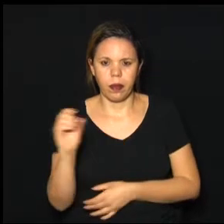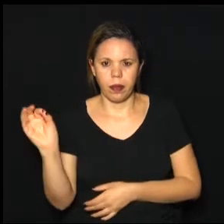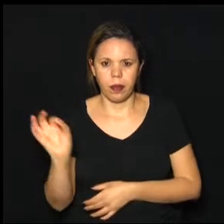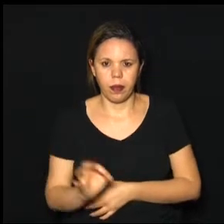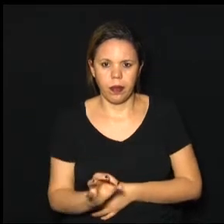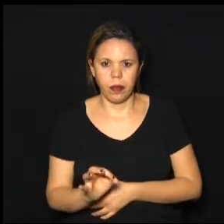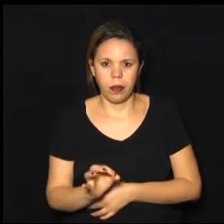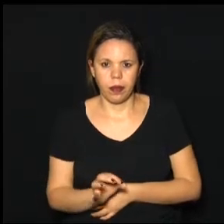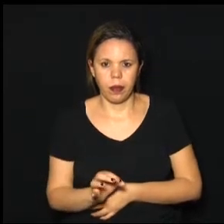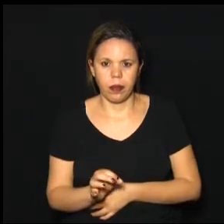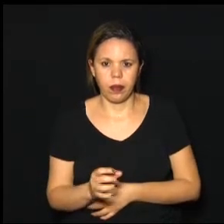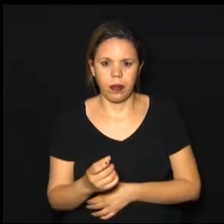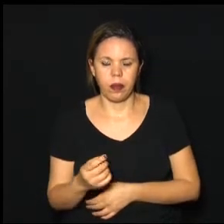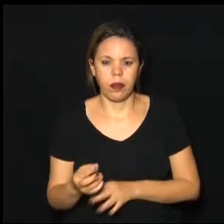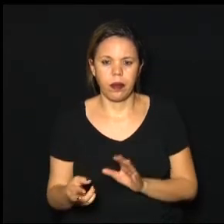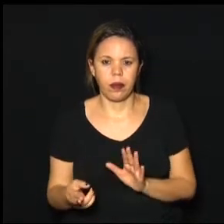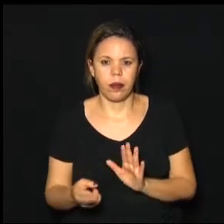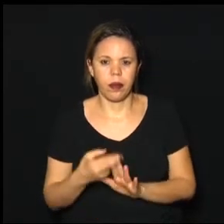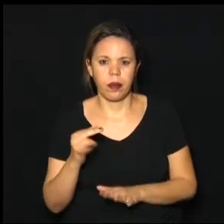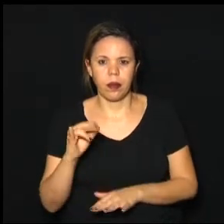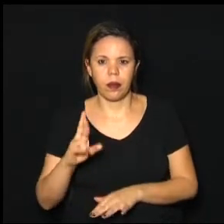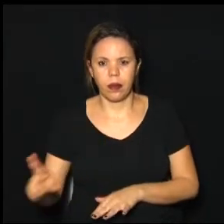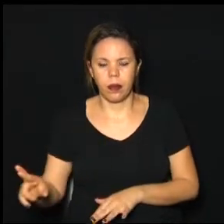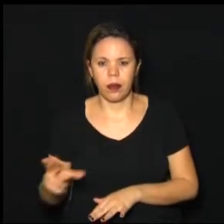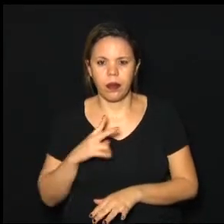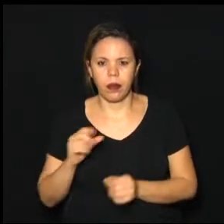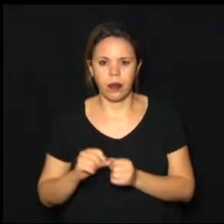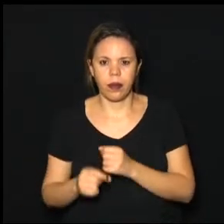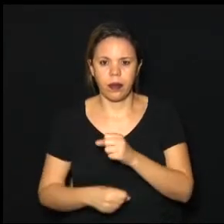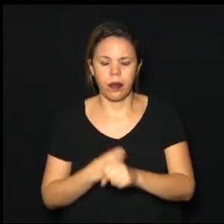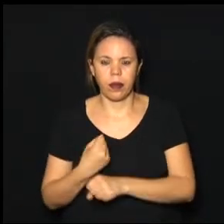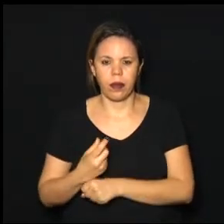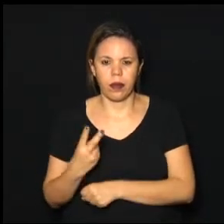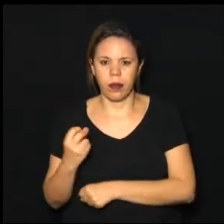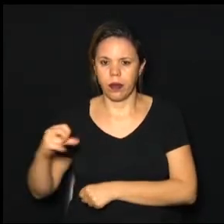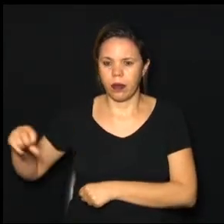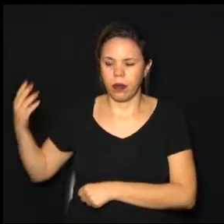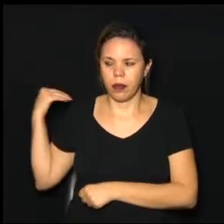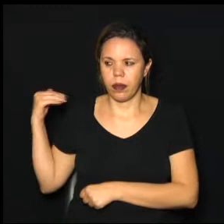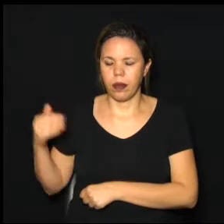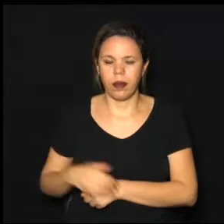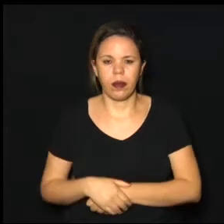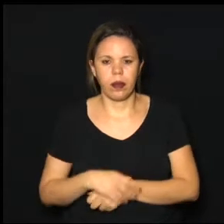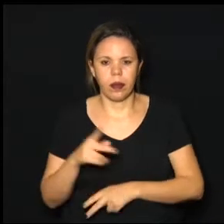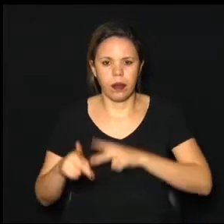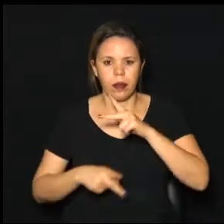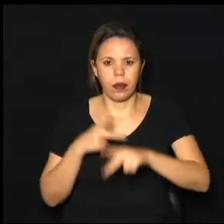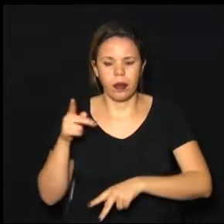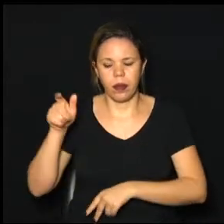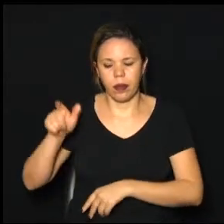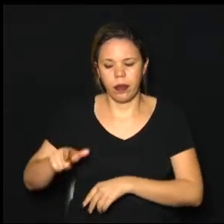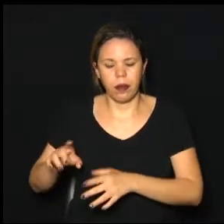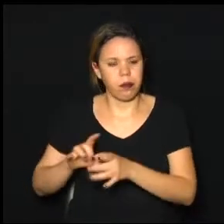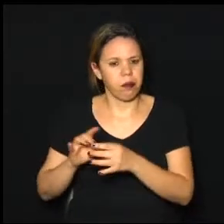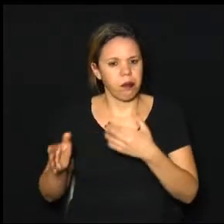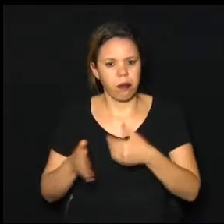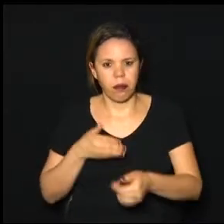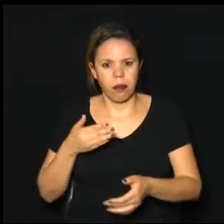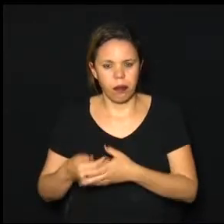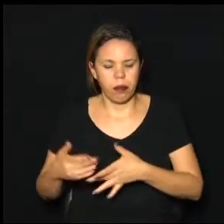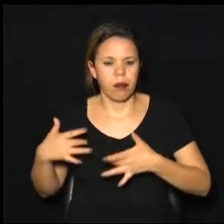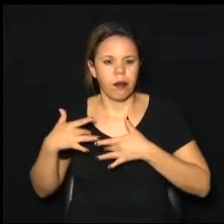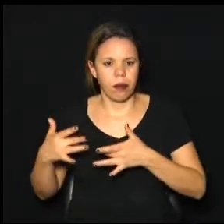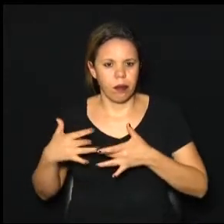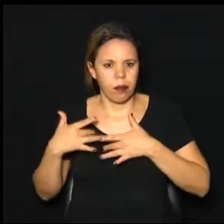10% dos rendimentos brutos que você auferiu no ano de 2019. Então, as pessoas físicas poderão